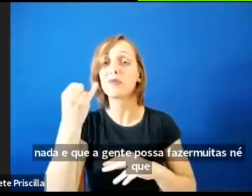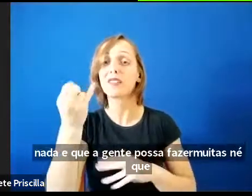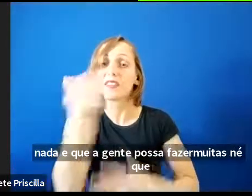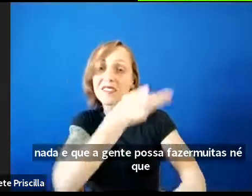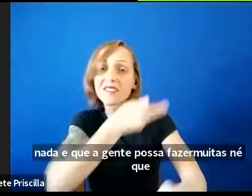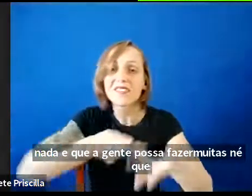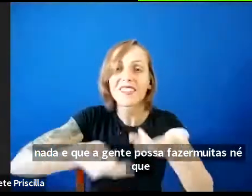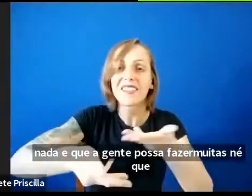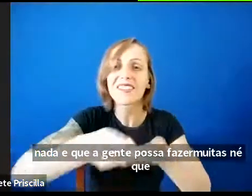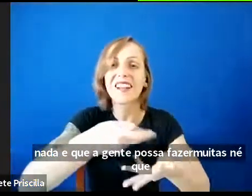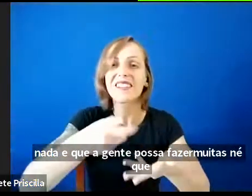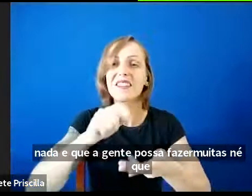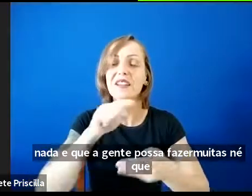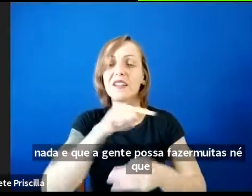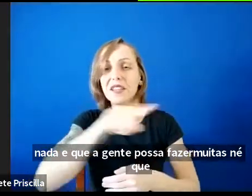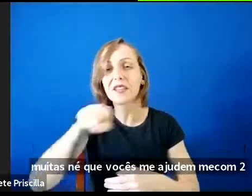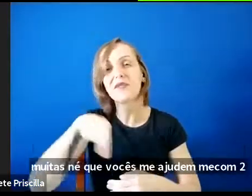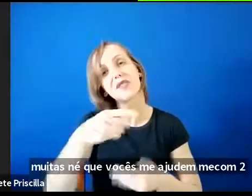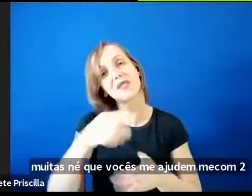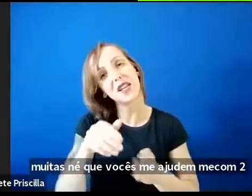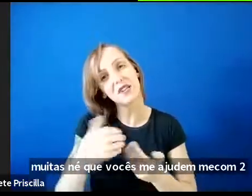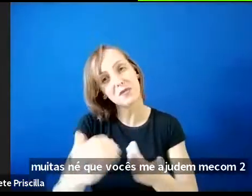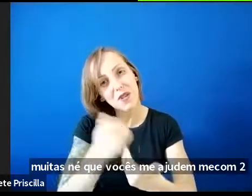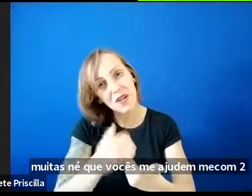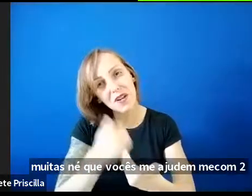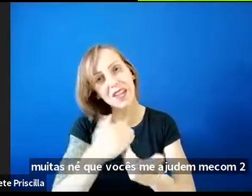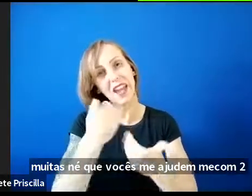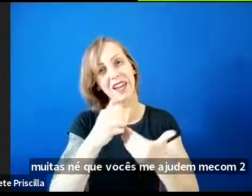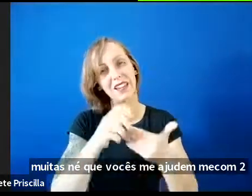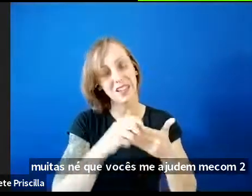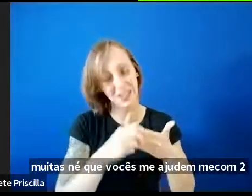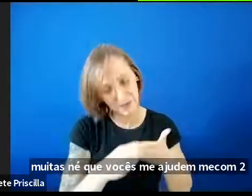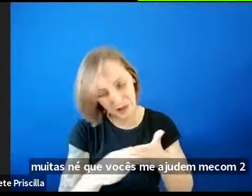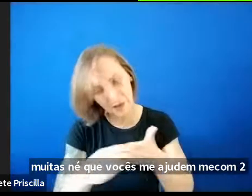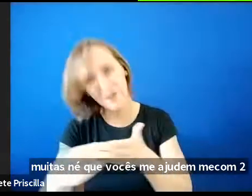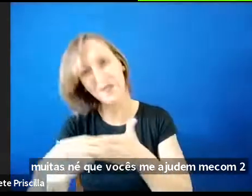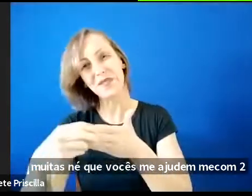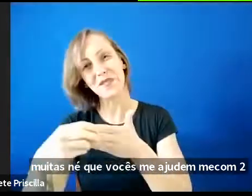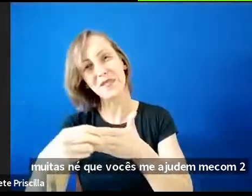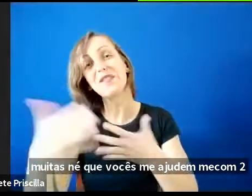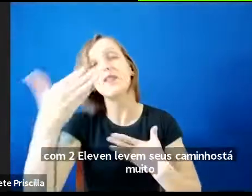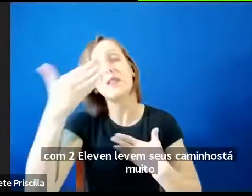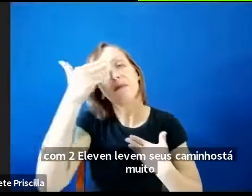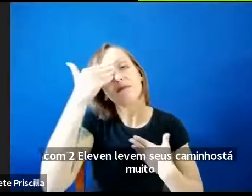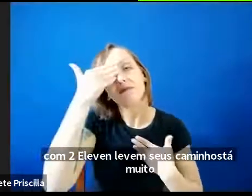levem por esses caminhos, tá? Muito obrigada por estar aqui. Obrigada.